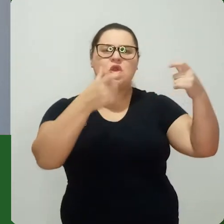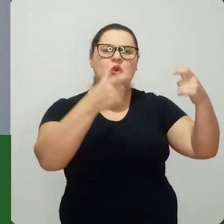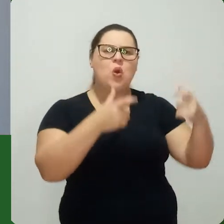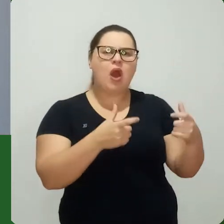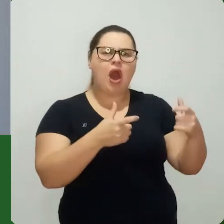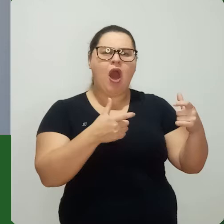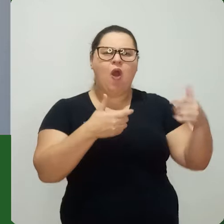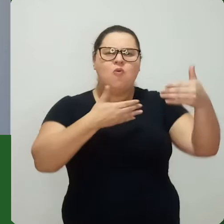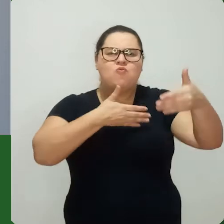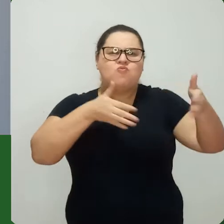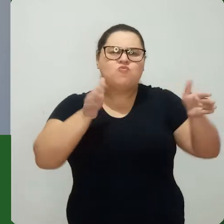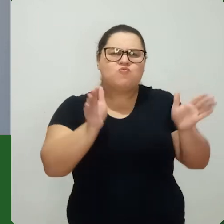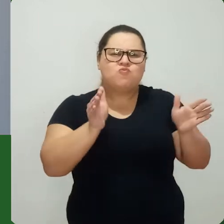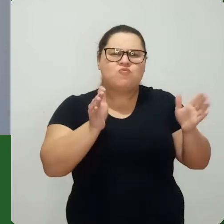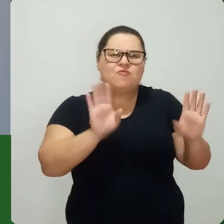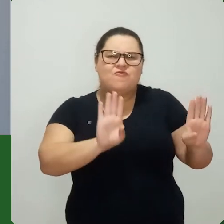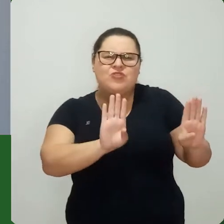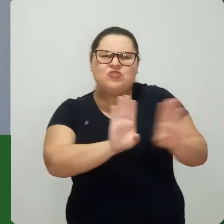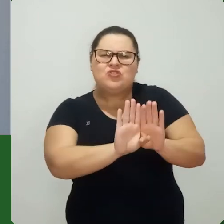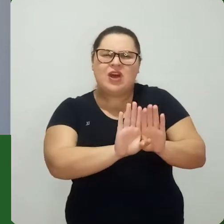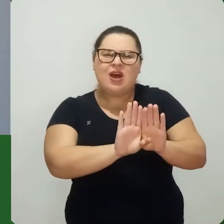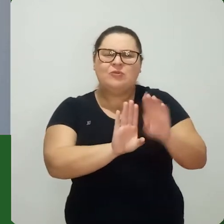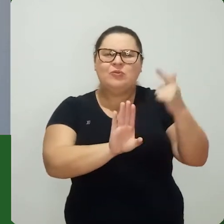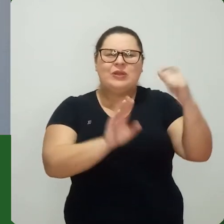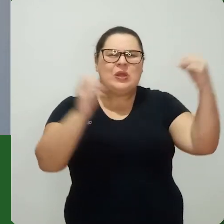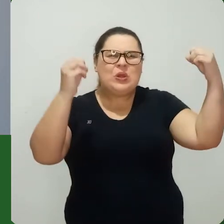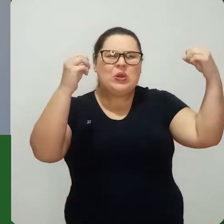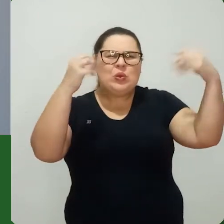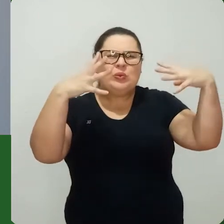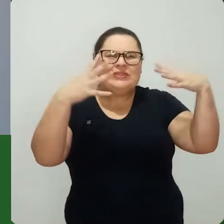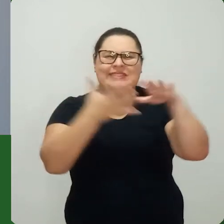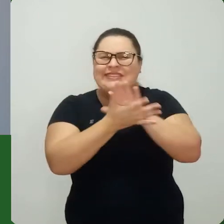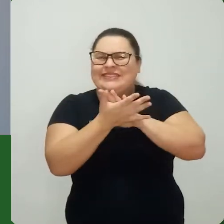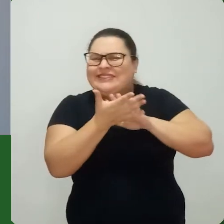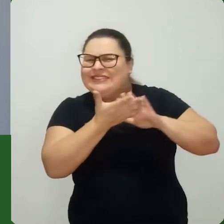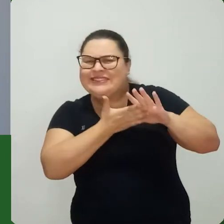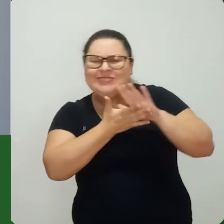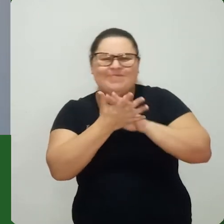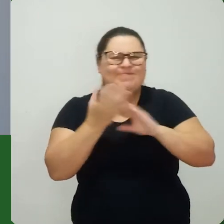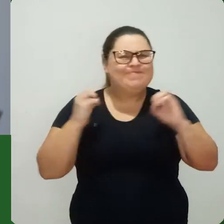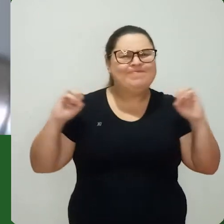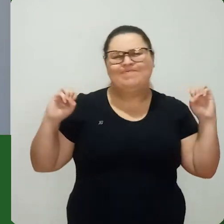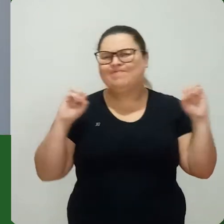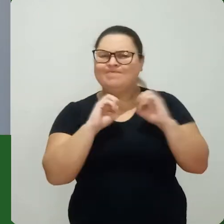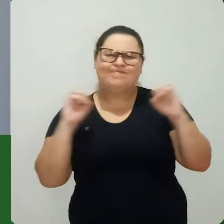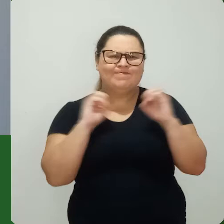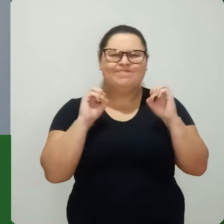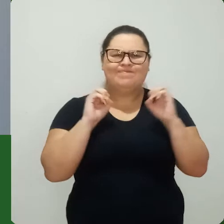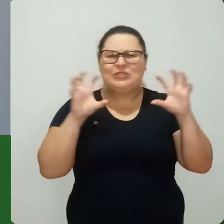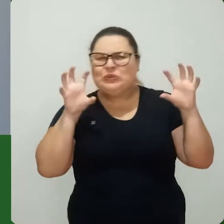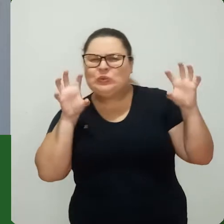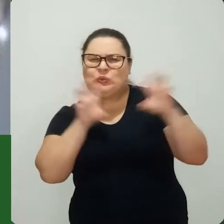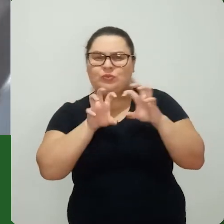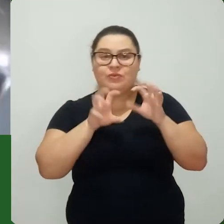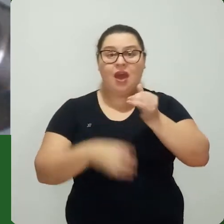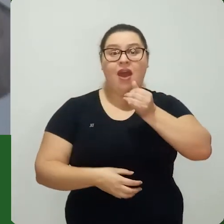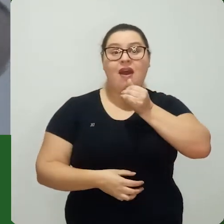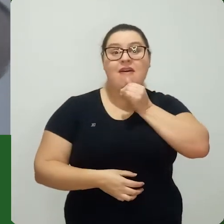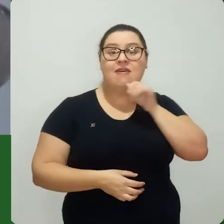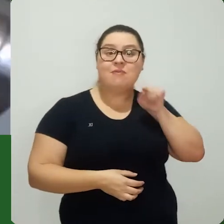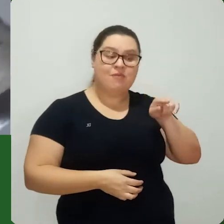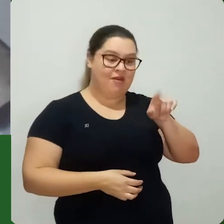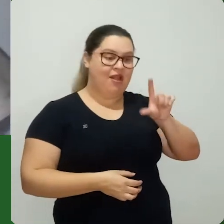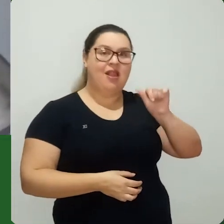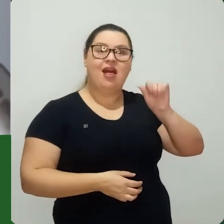entre nenhum pontinho de luz. Por exemplo, uma lata aqui. O ideal seria se essa lata fosse pintada de preto por dentro, mas eu não tenho